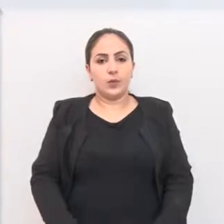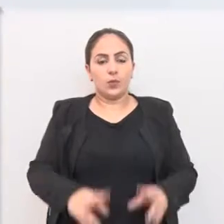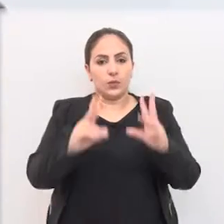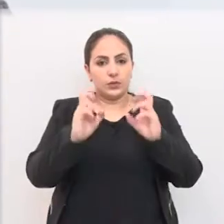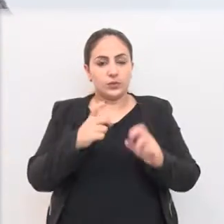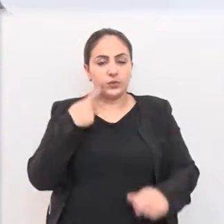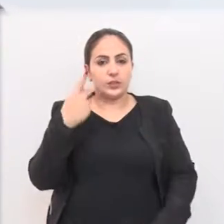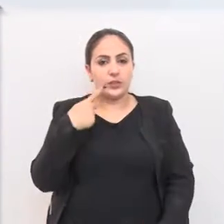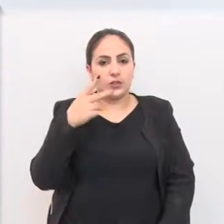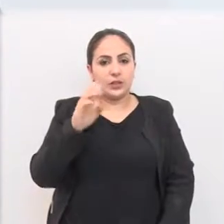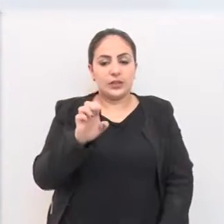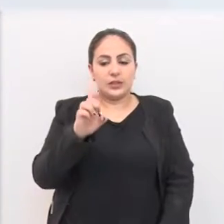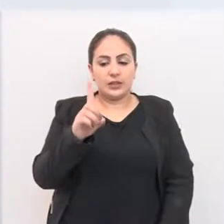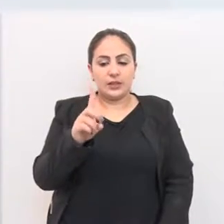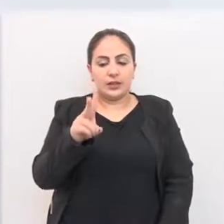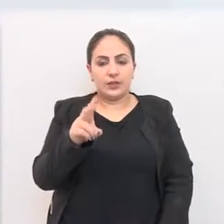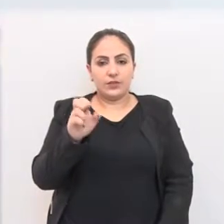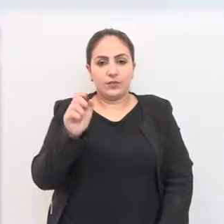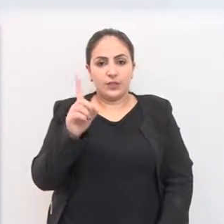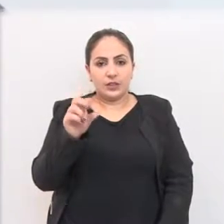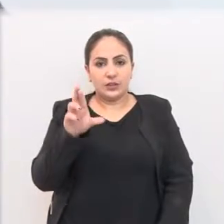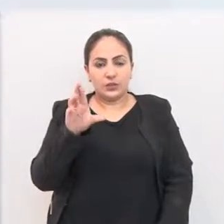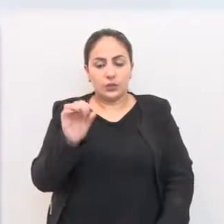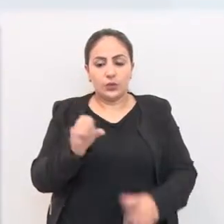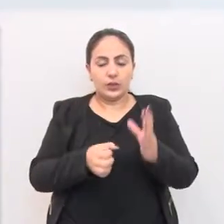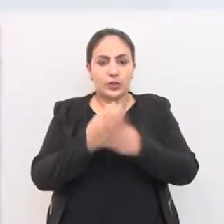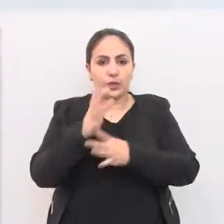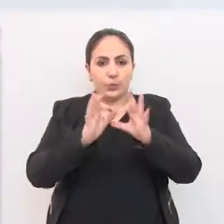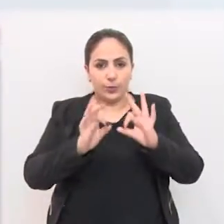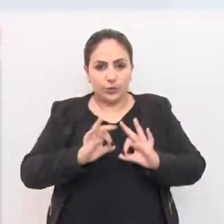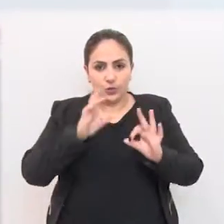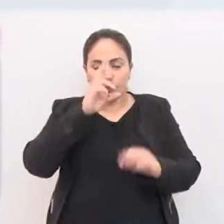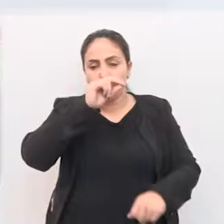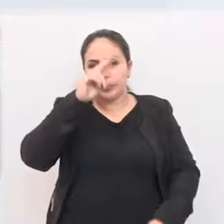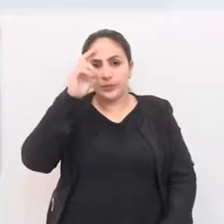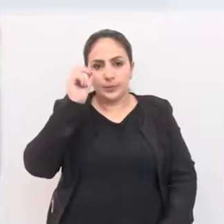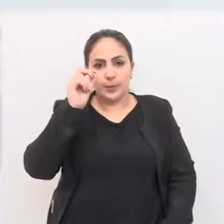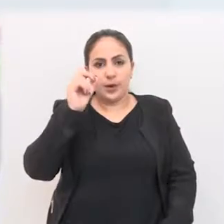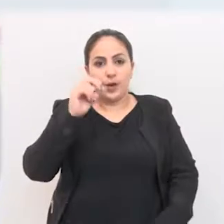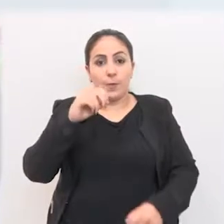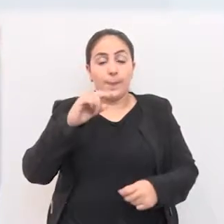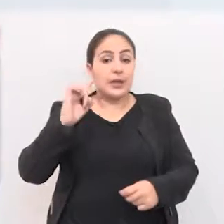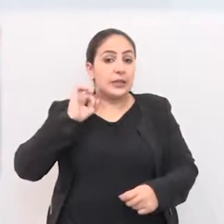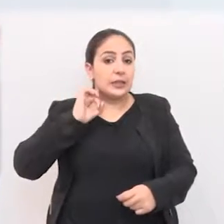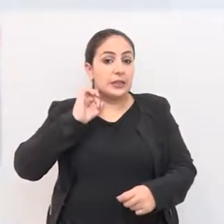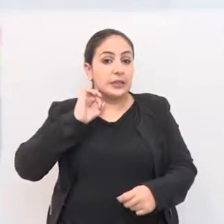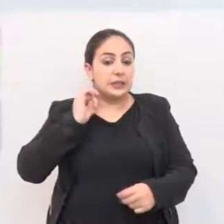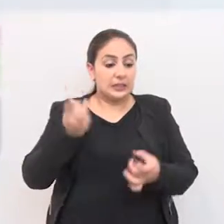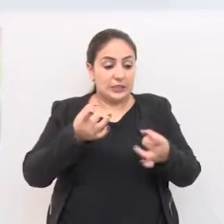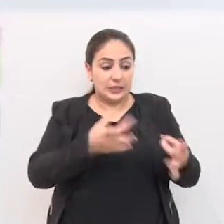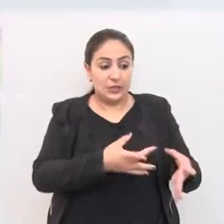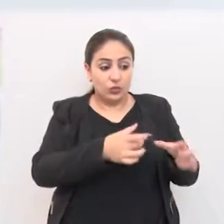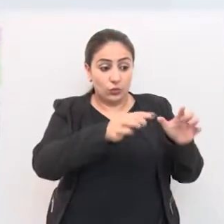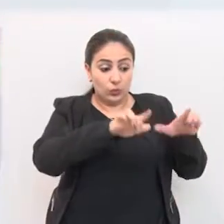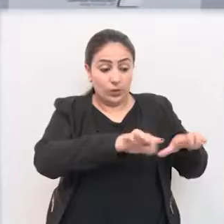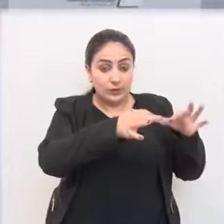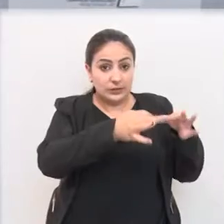Uma das matérias do vereador Evandro Meirelles cria um programa municipal para o descarte correto de